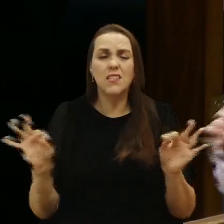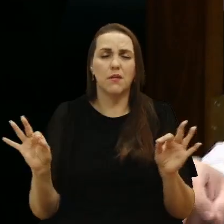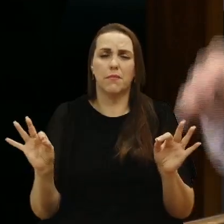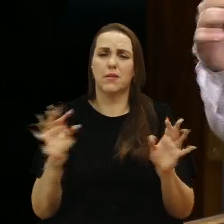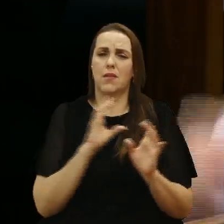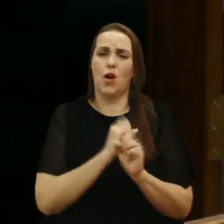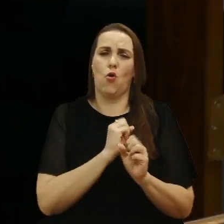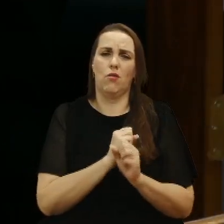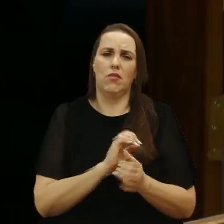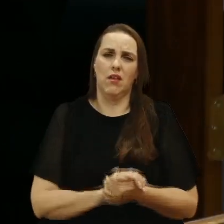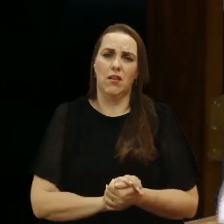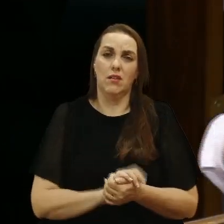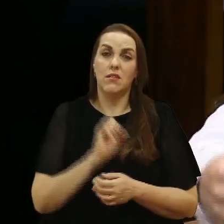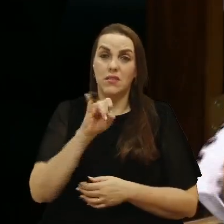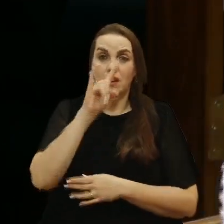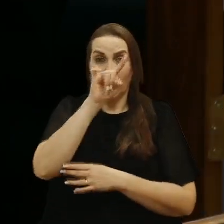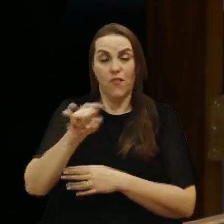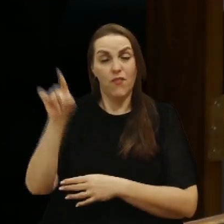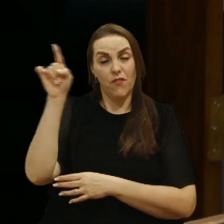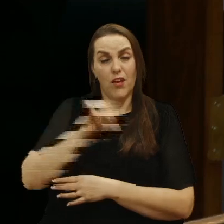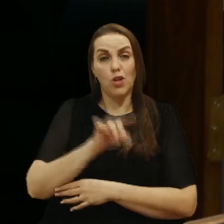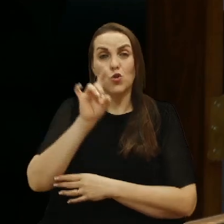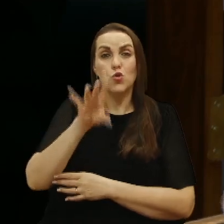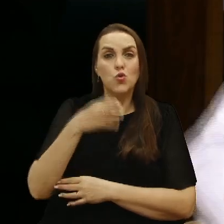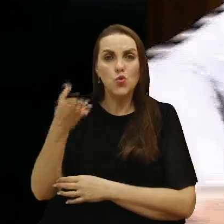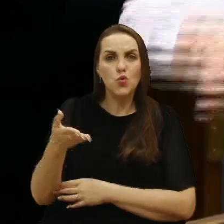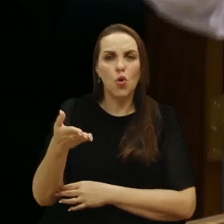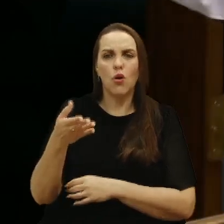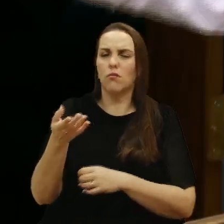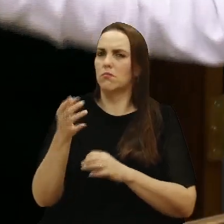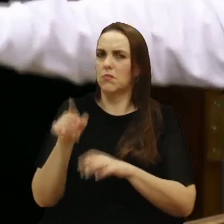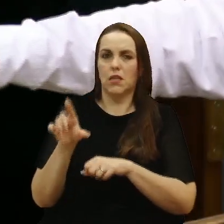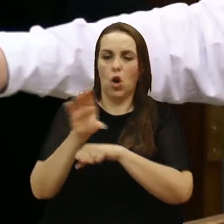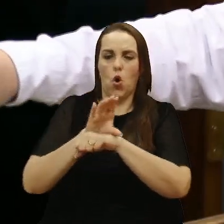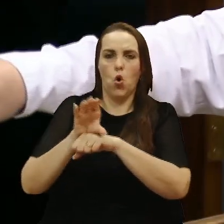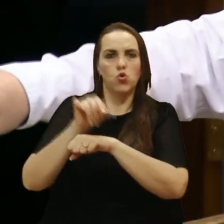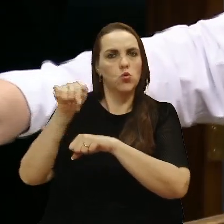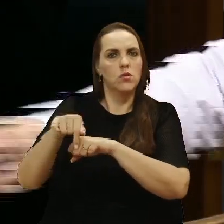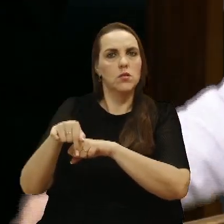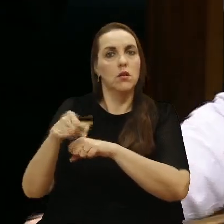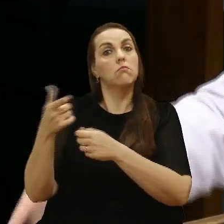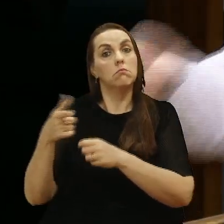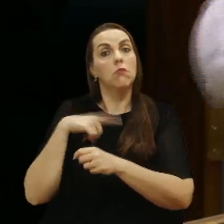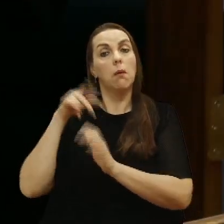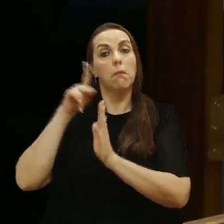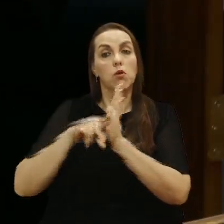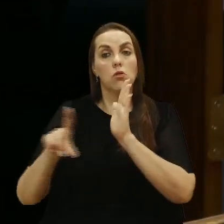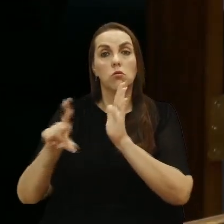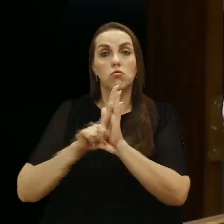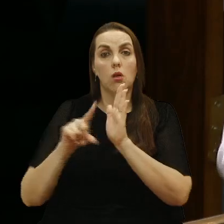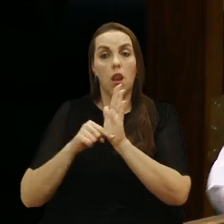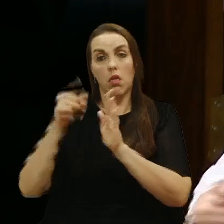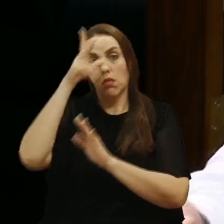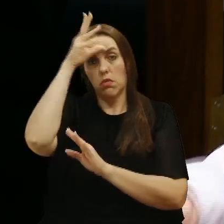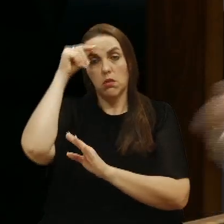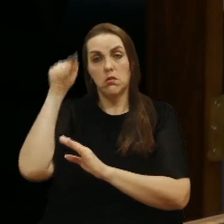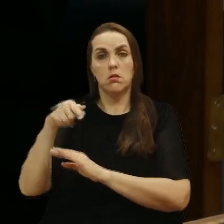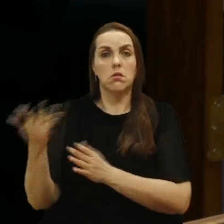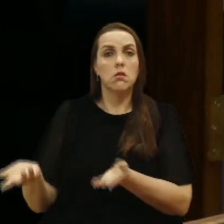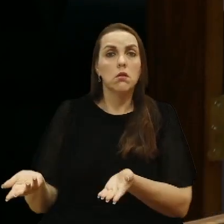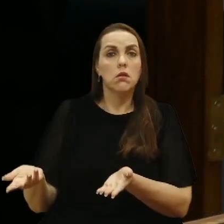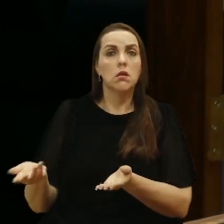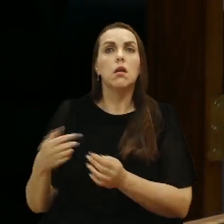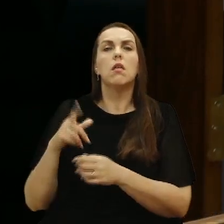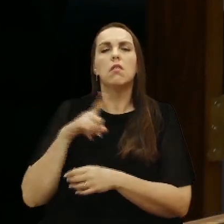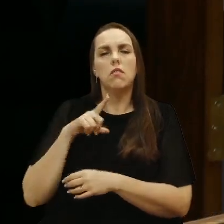Se o veto fosse exclusivamente constitucional, ele viria acompanhado de um projeto de lei do Executivo determinando há